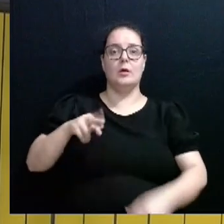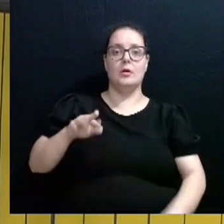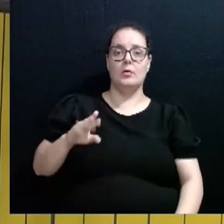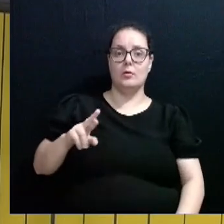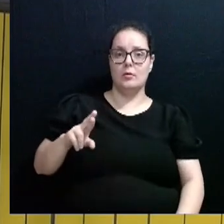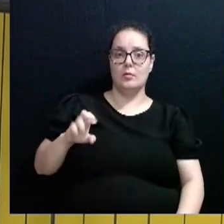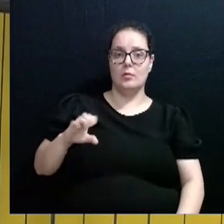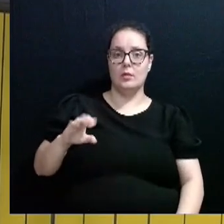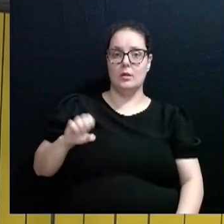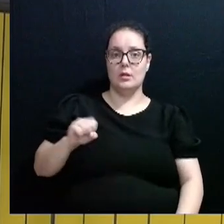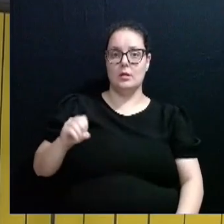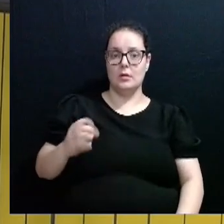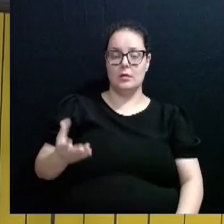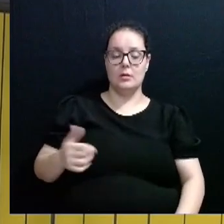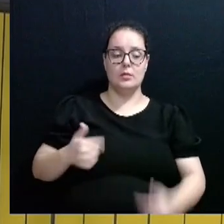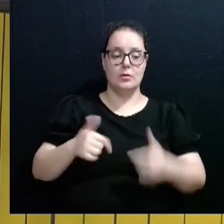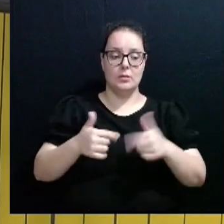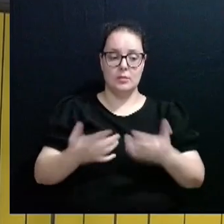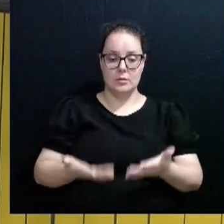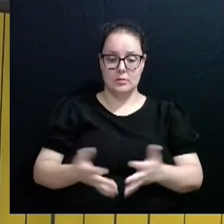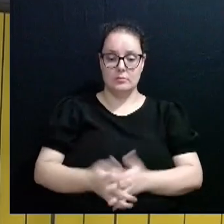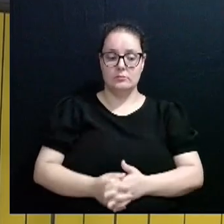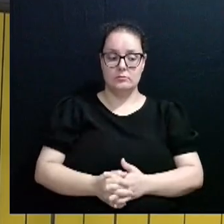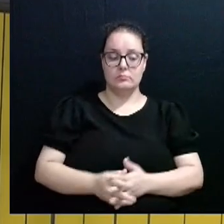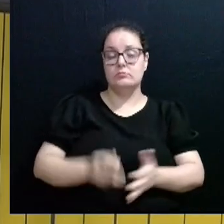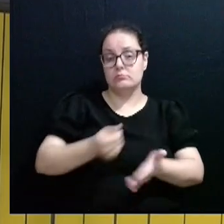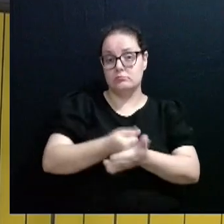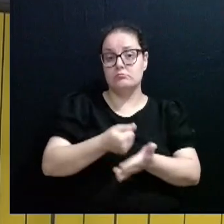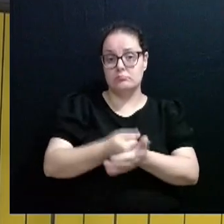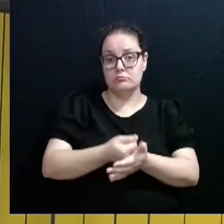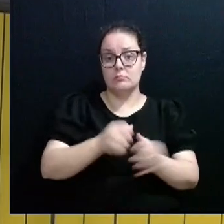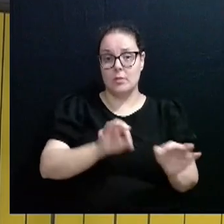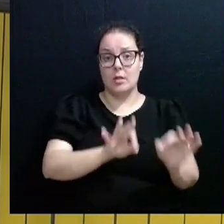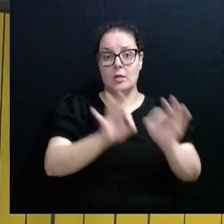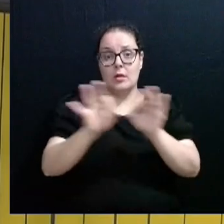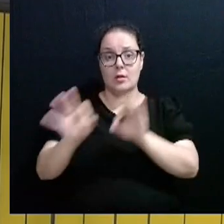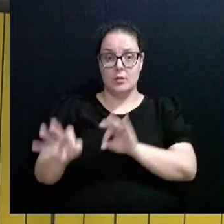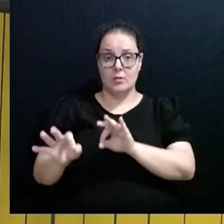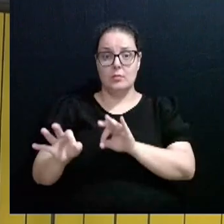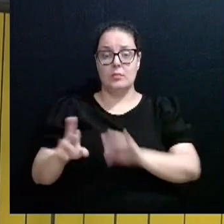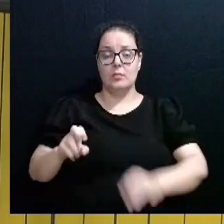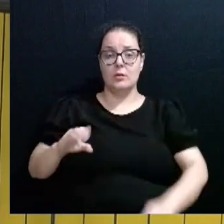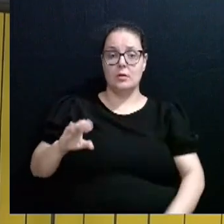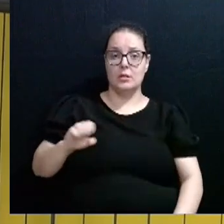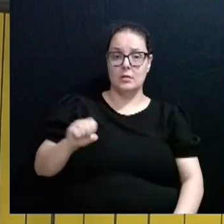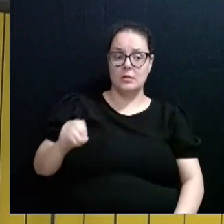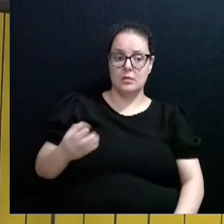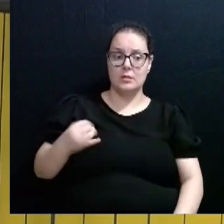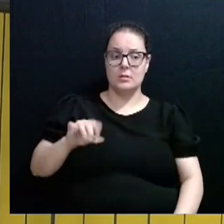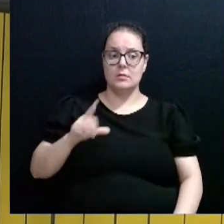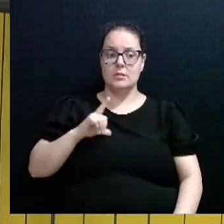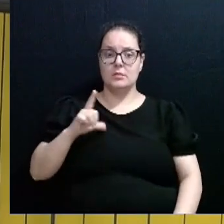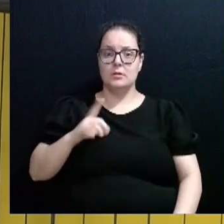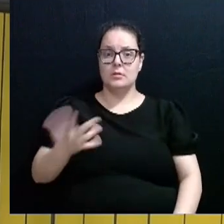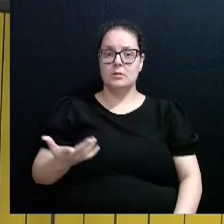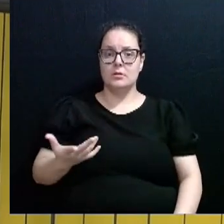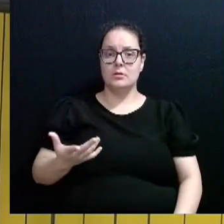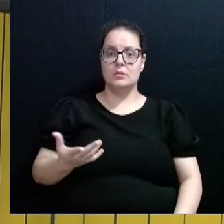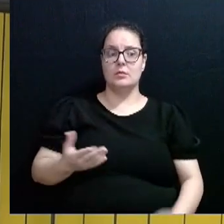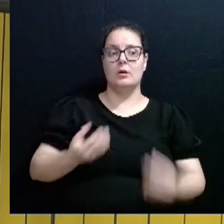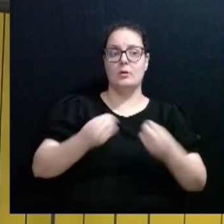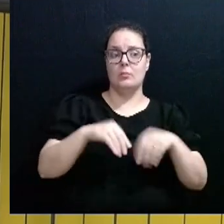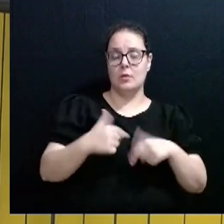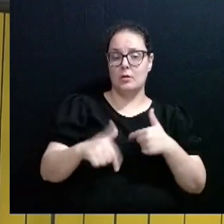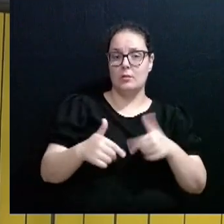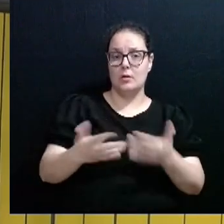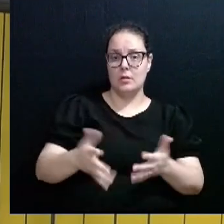o trabalhador ele é obrigado a acompanhar esse recesso, e se houver algum prejuízo a esse trabalhador,